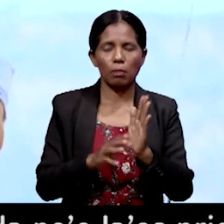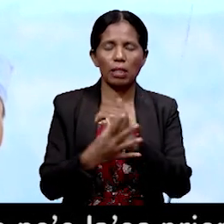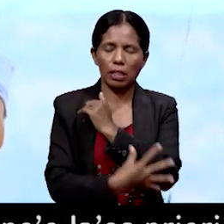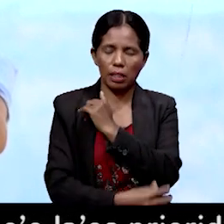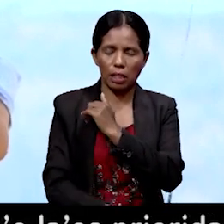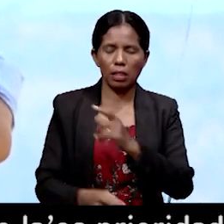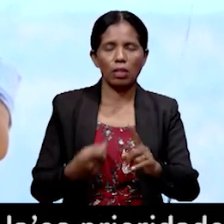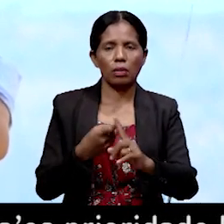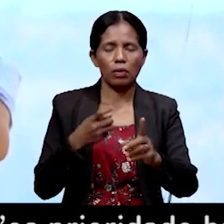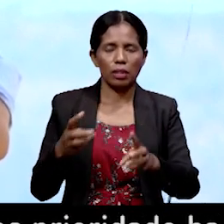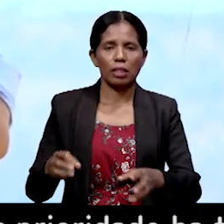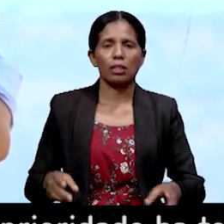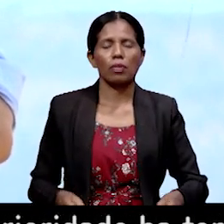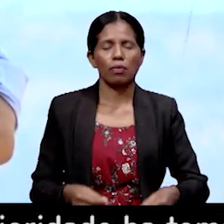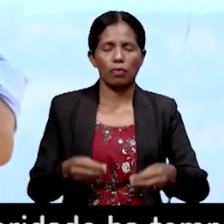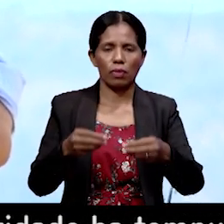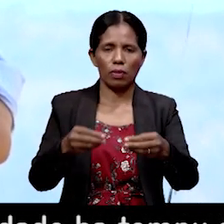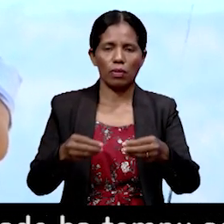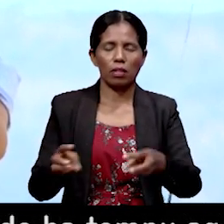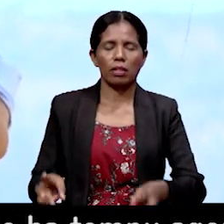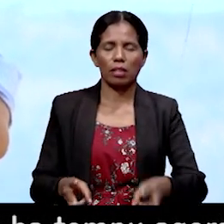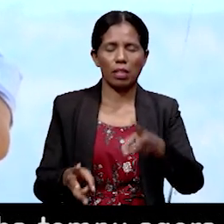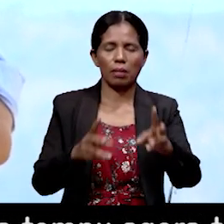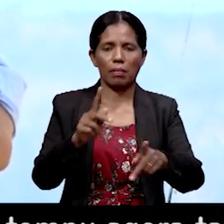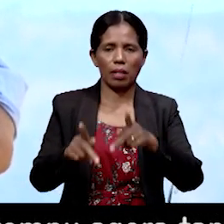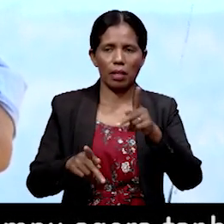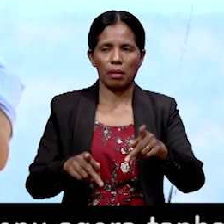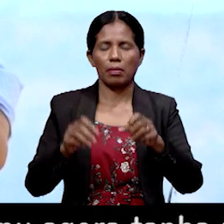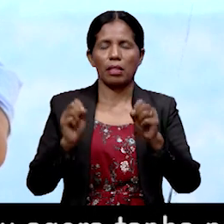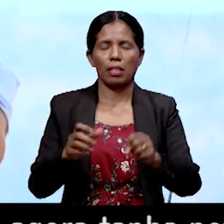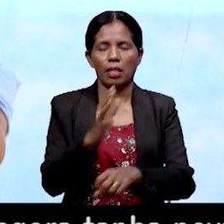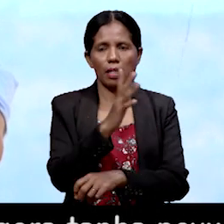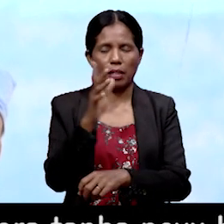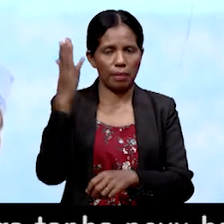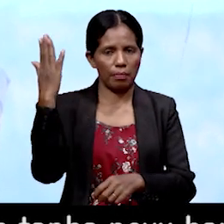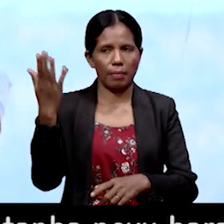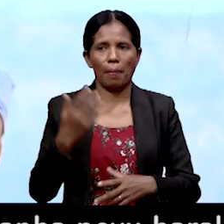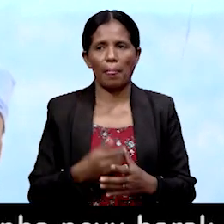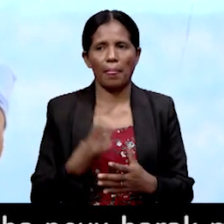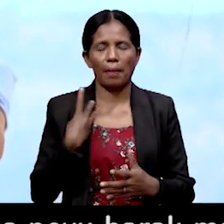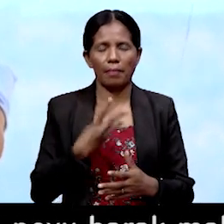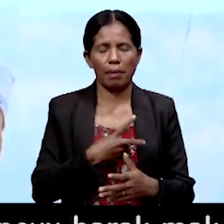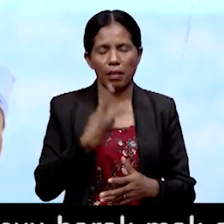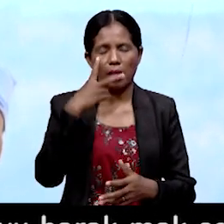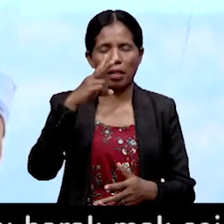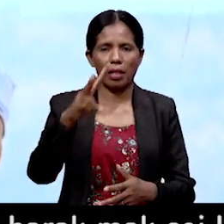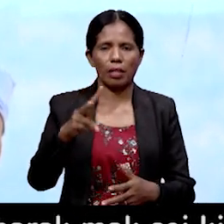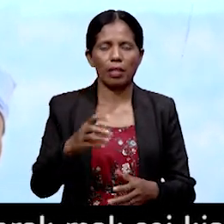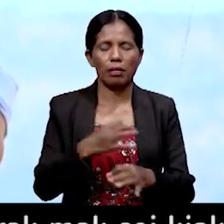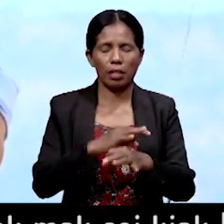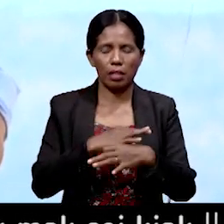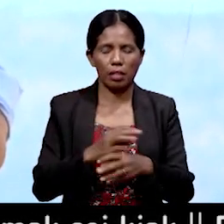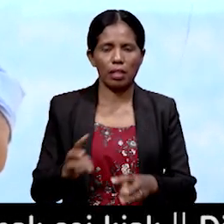ligação estrada nebe se for ba comunidade agroflorestal ne. A minha nota, cata